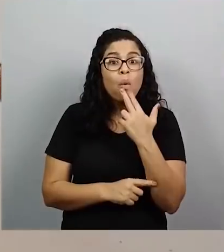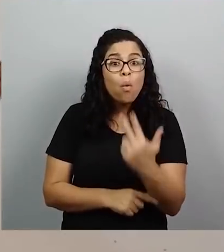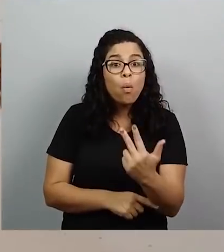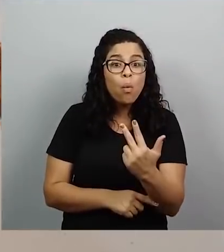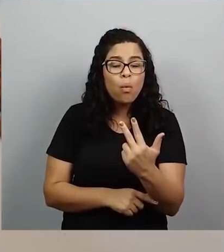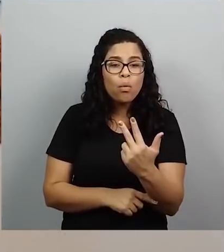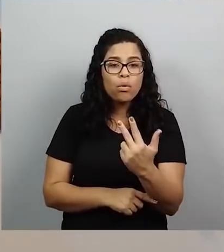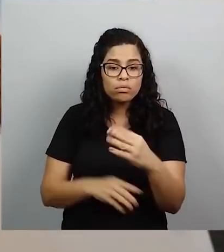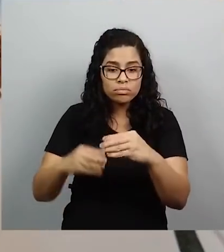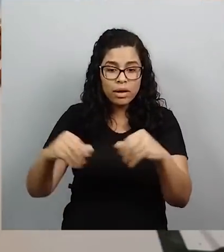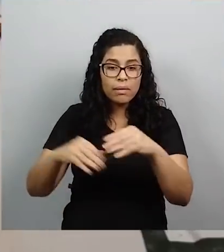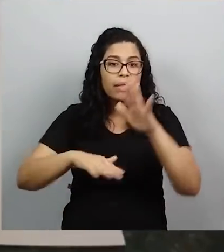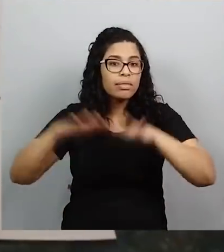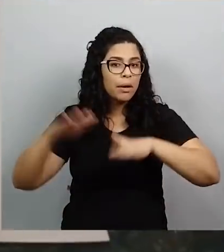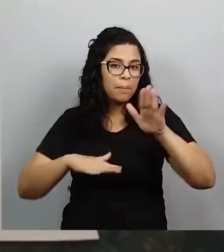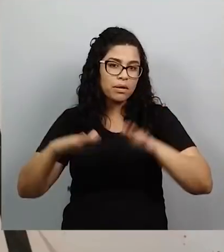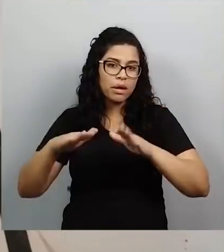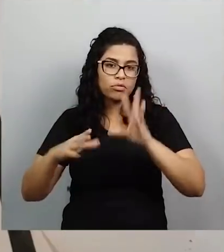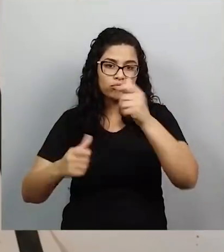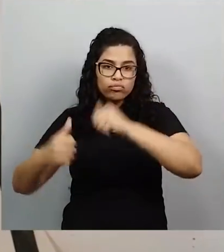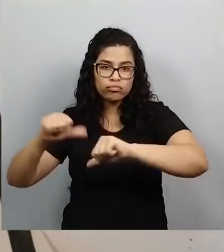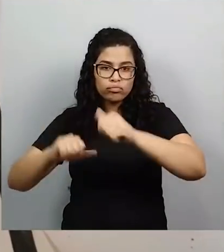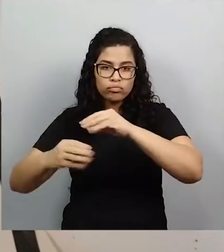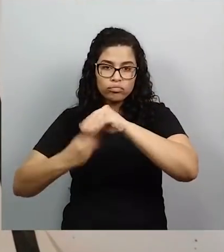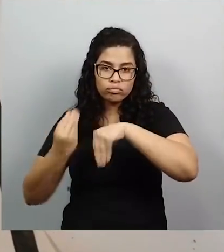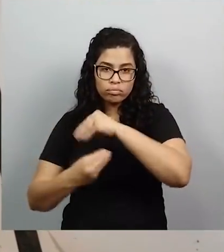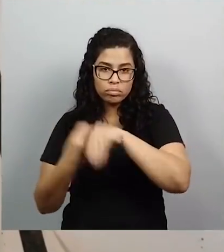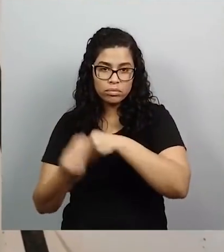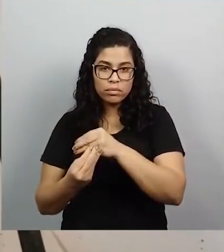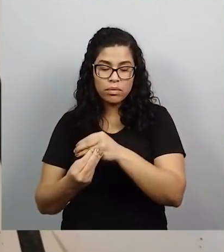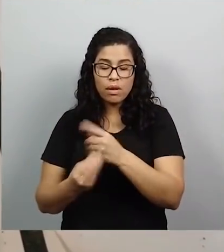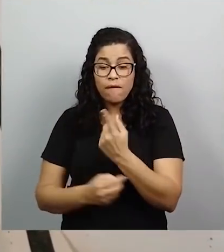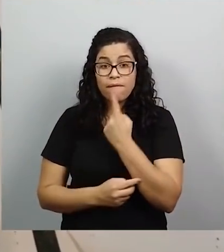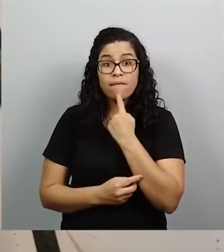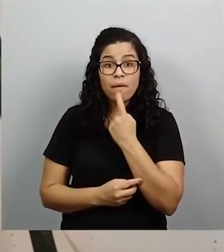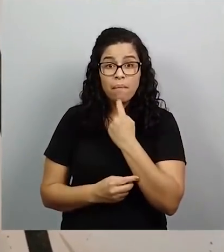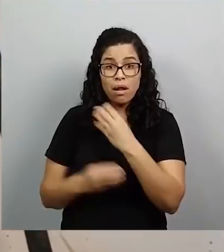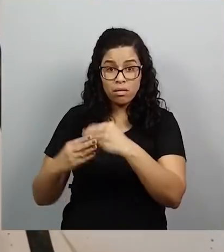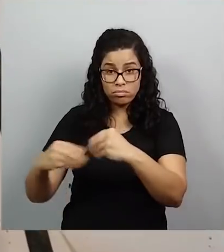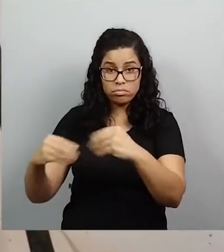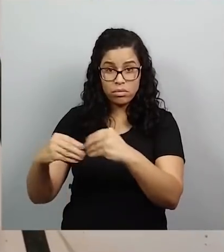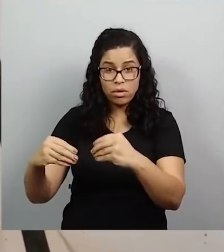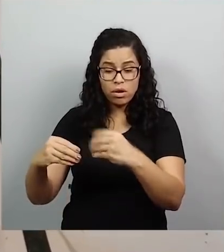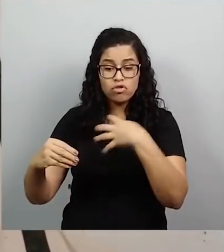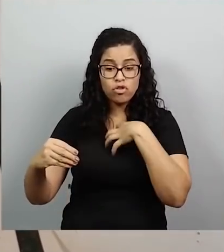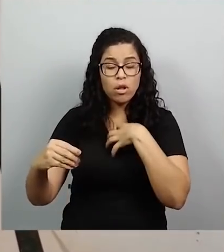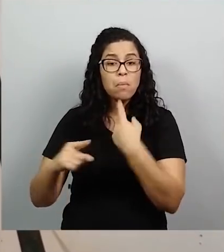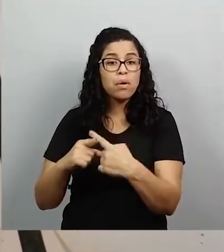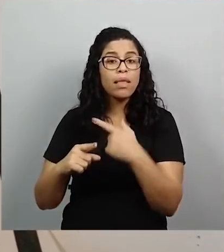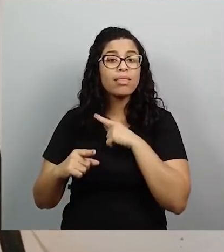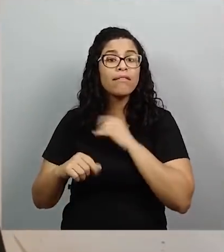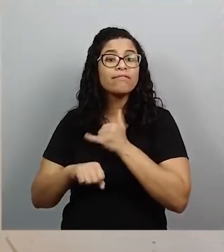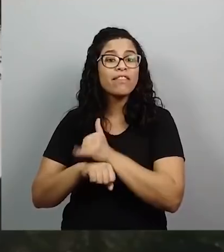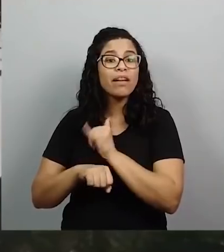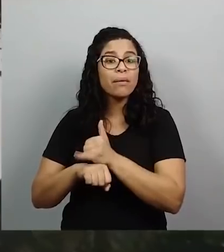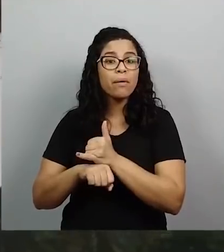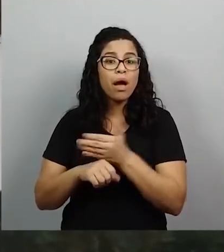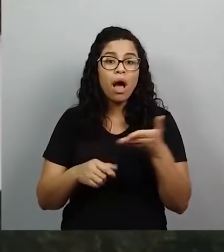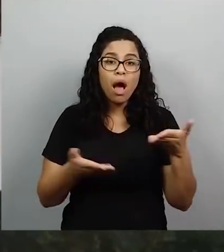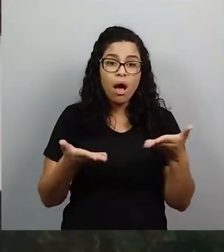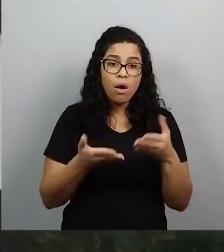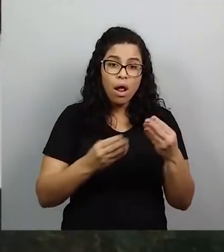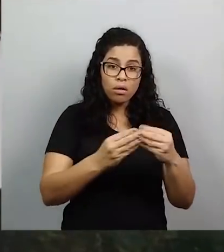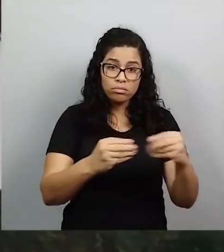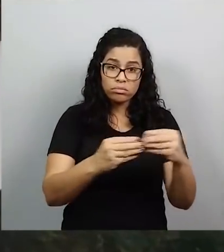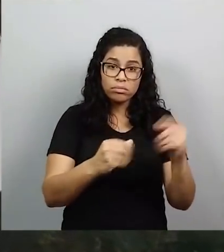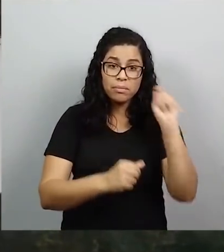terra depende de sua composição. As terras mais avermelhadas são desse jeito porque possuem muito ferro. Já